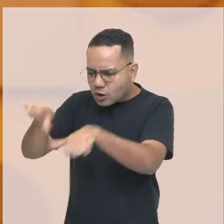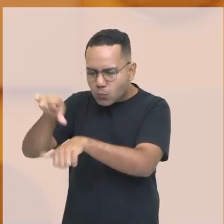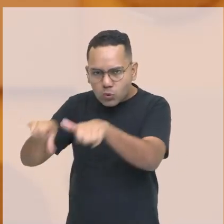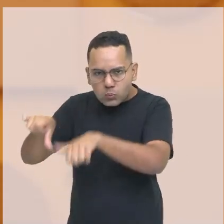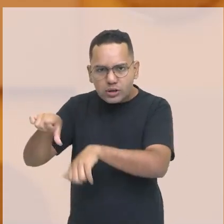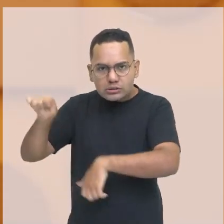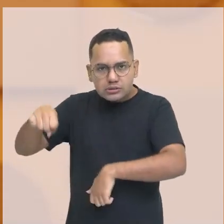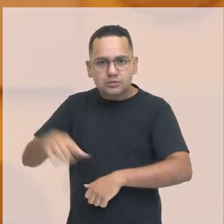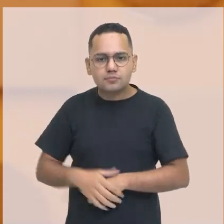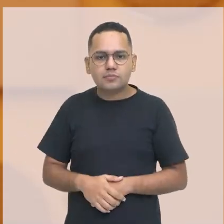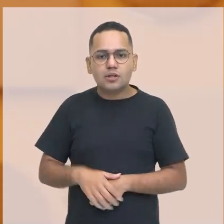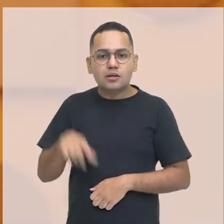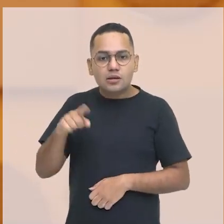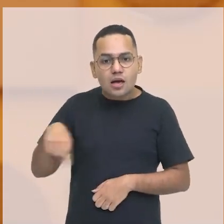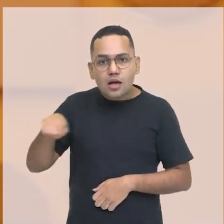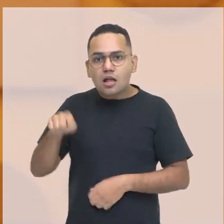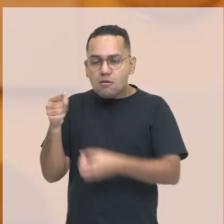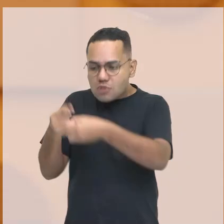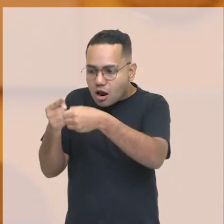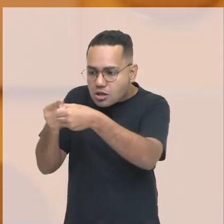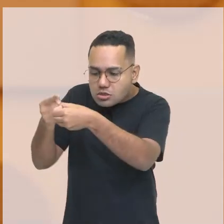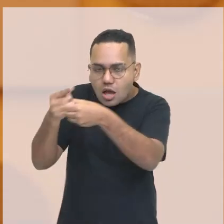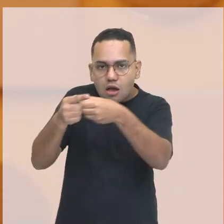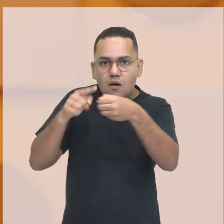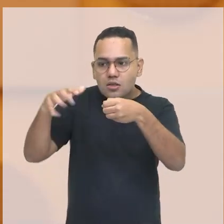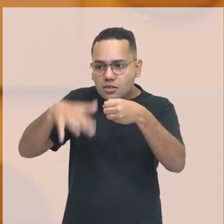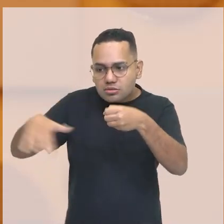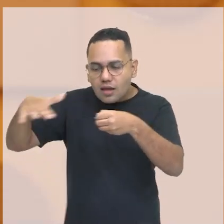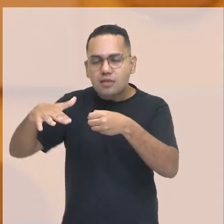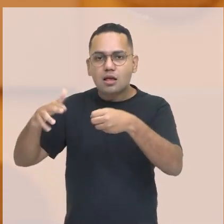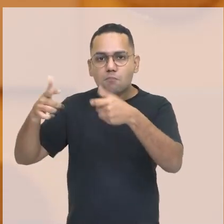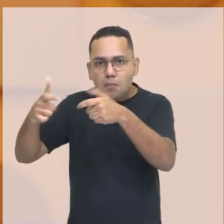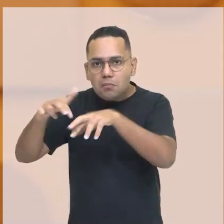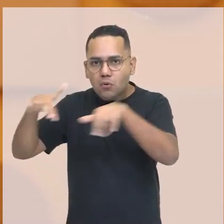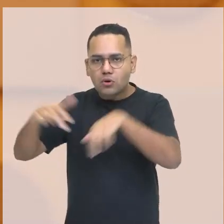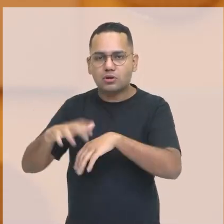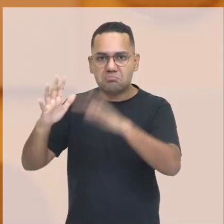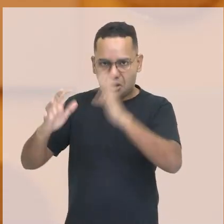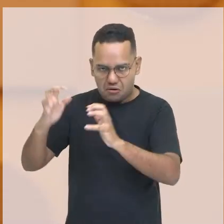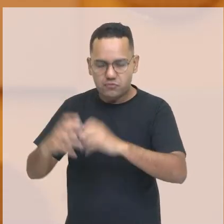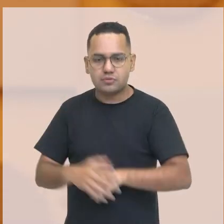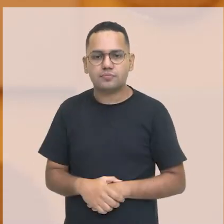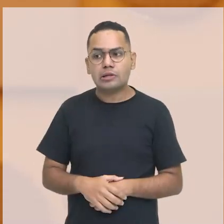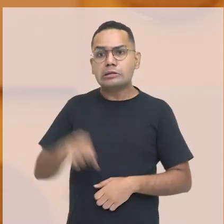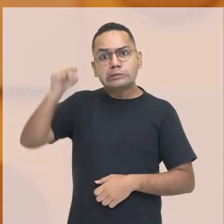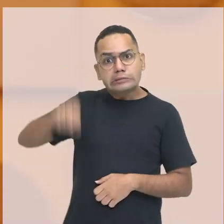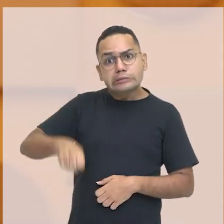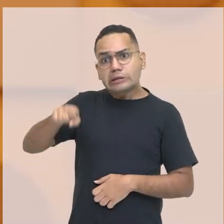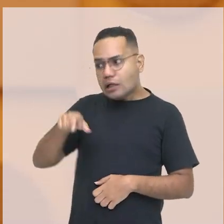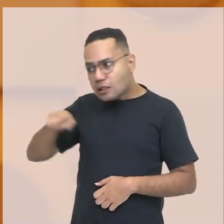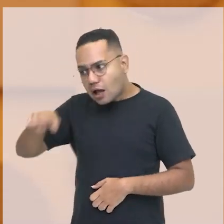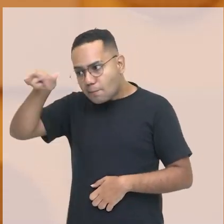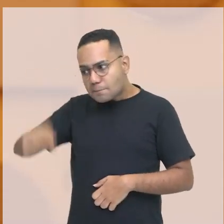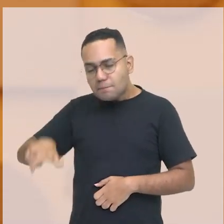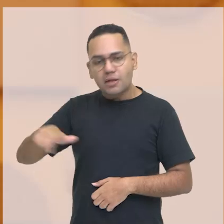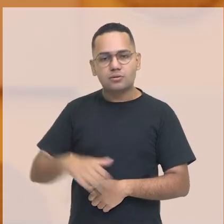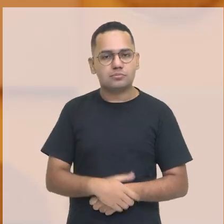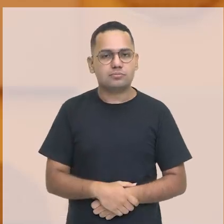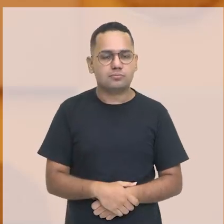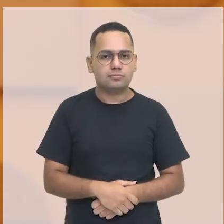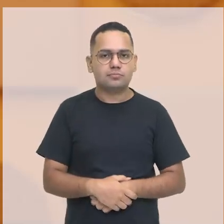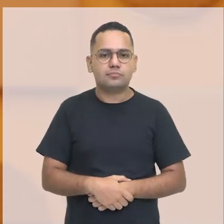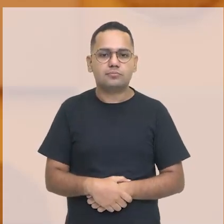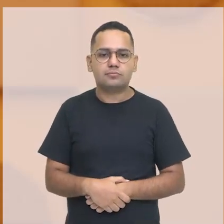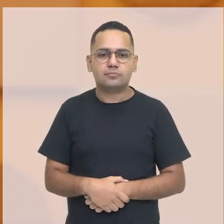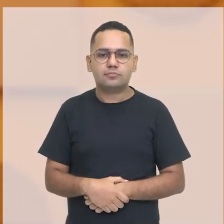que foi para o interior ali na luta armada? Exatamente, tá, gente? O Luiz Carlos Prestes, ele, de certa